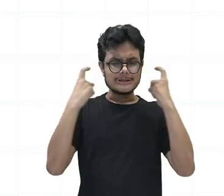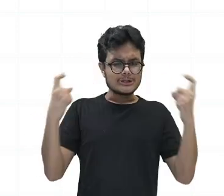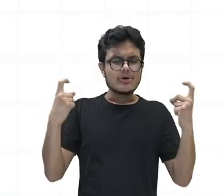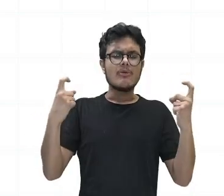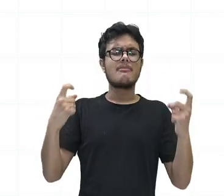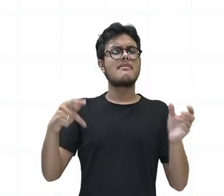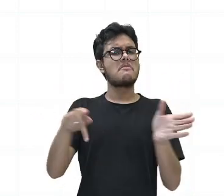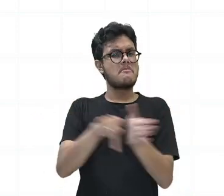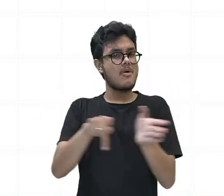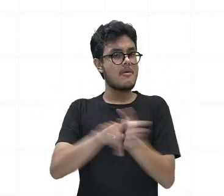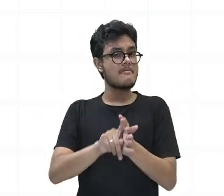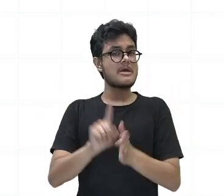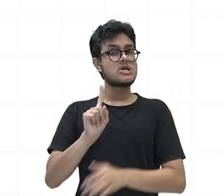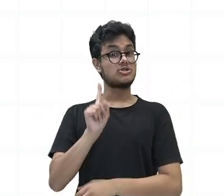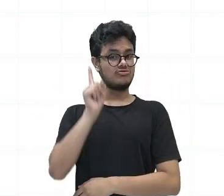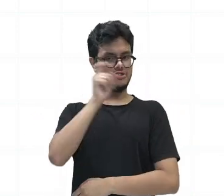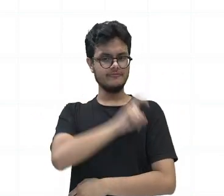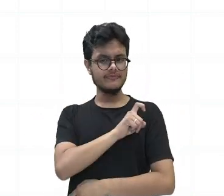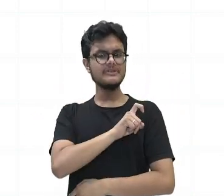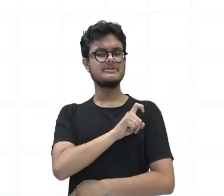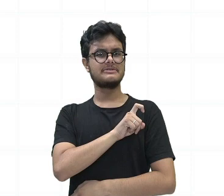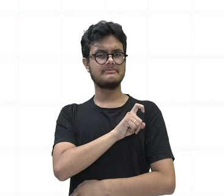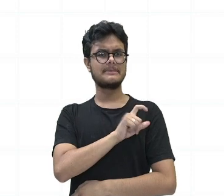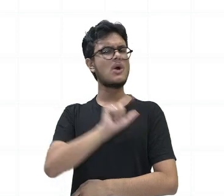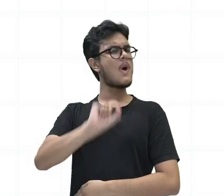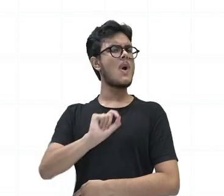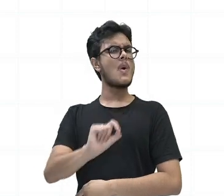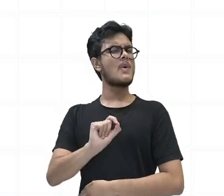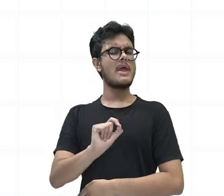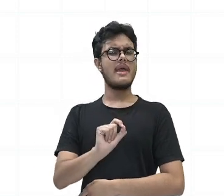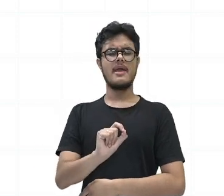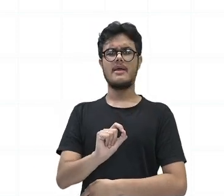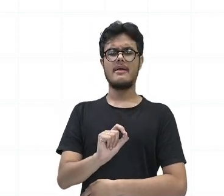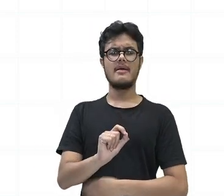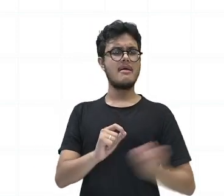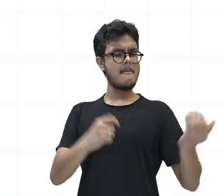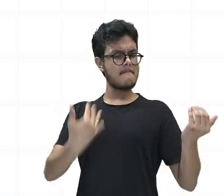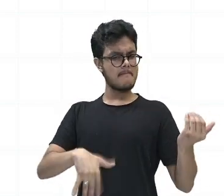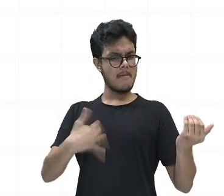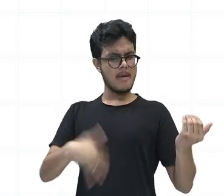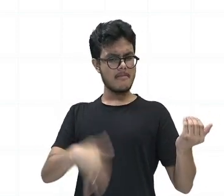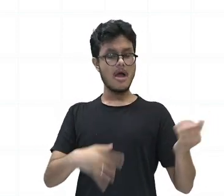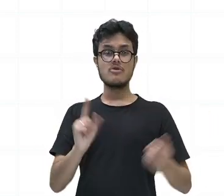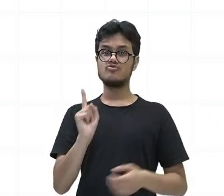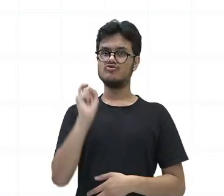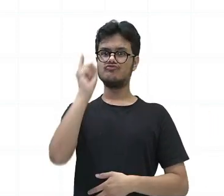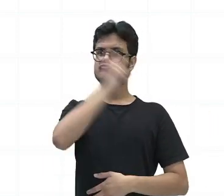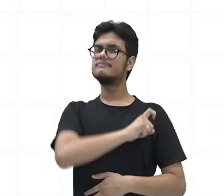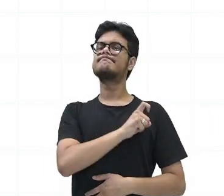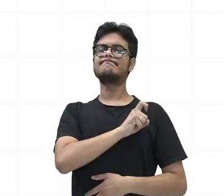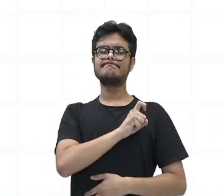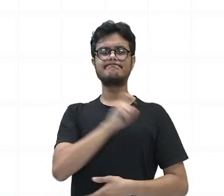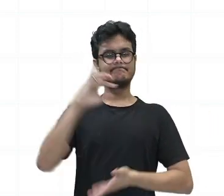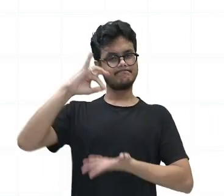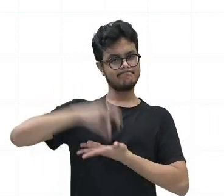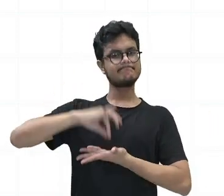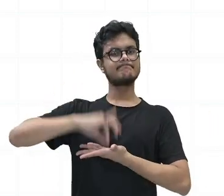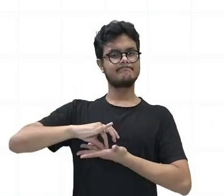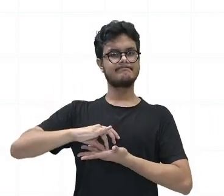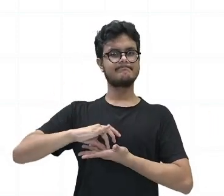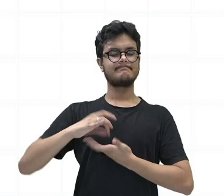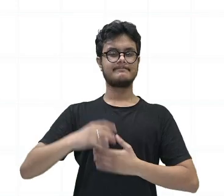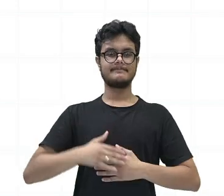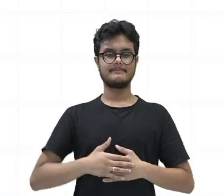indiana, conhecido por seu som distintivo e complexidade técnica. O que é essa complexidade técnica?